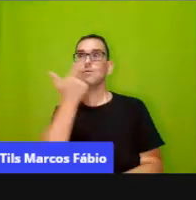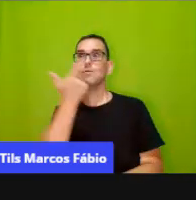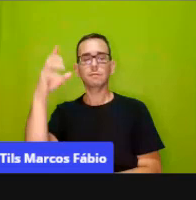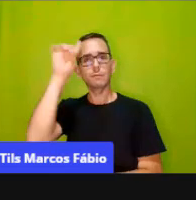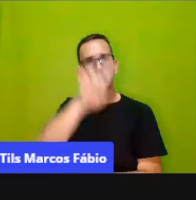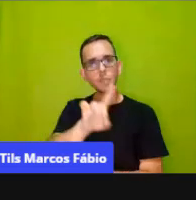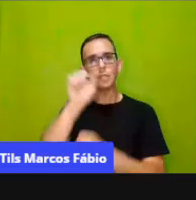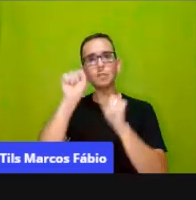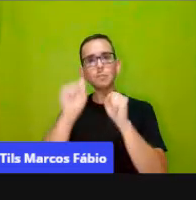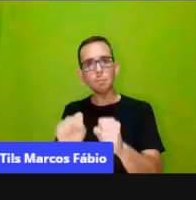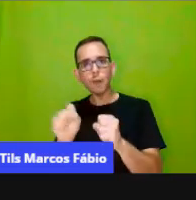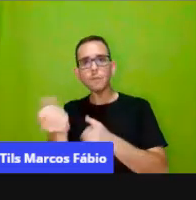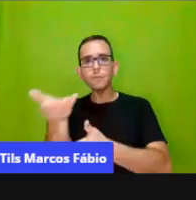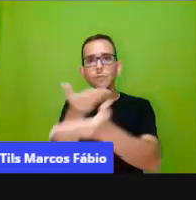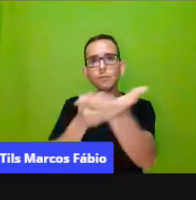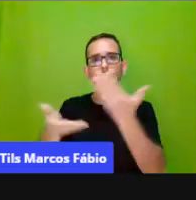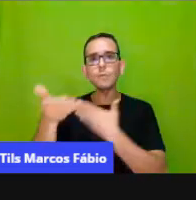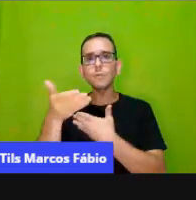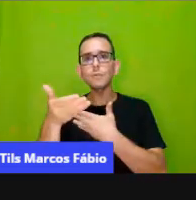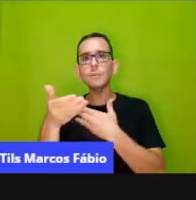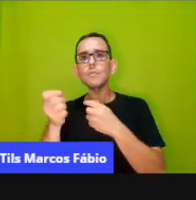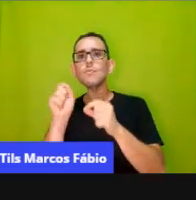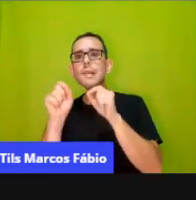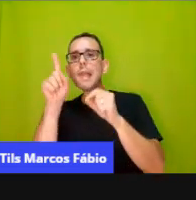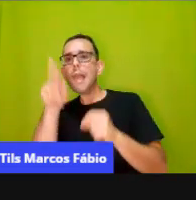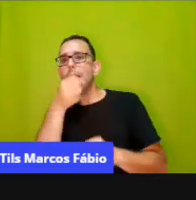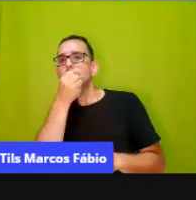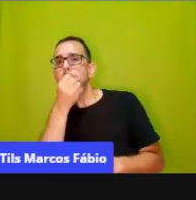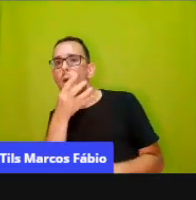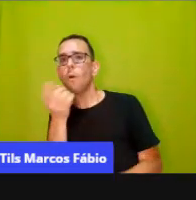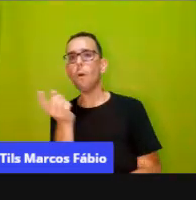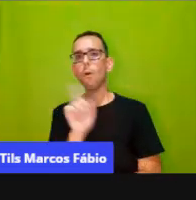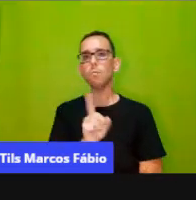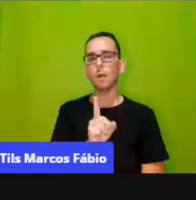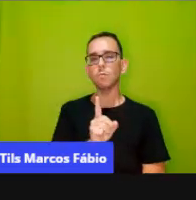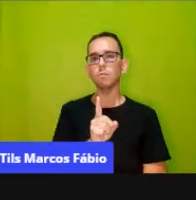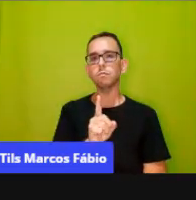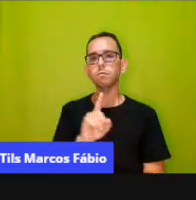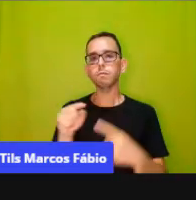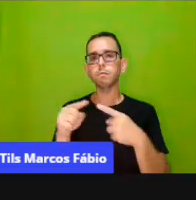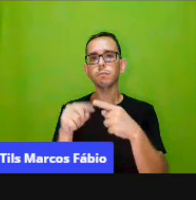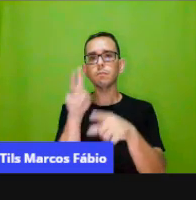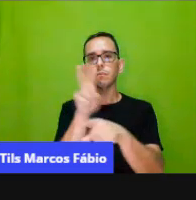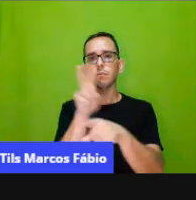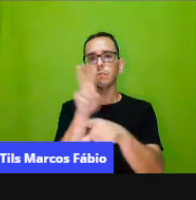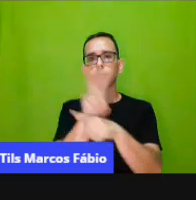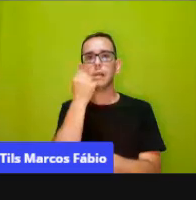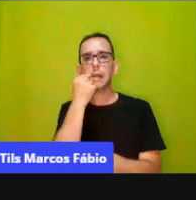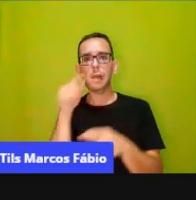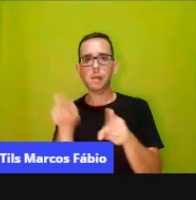gente pode falar dos prós e contras de cada uma dessas maneiras de criação dos gatos. Próximo, por favor.